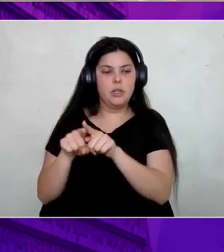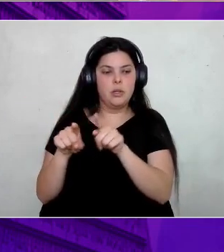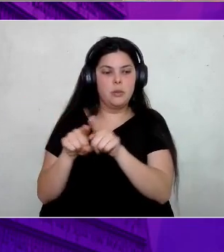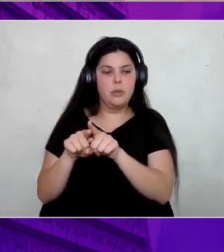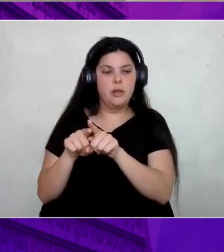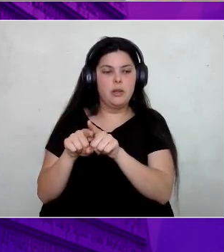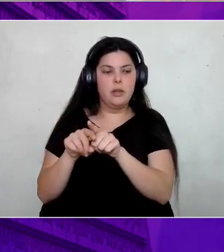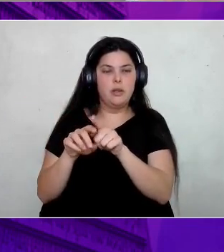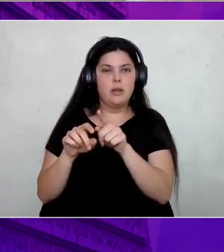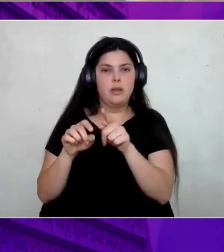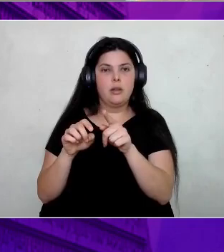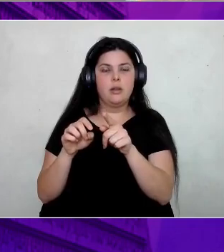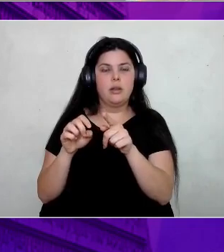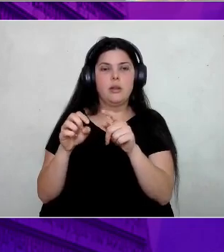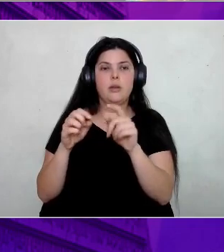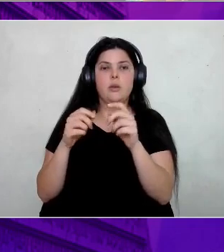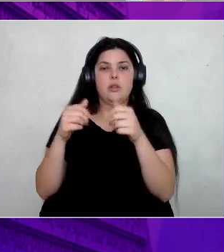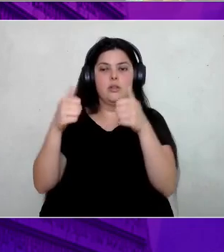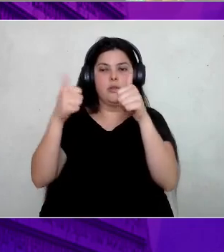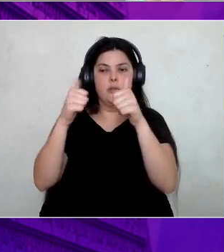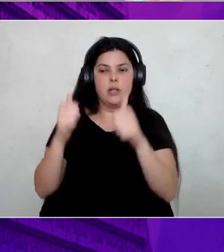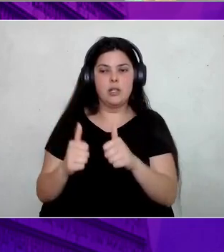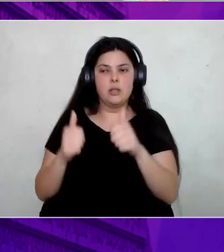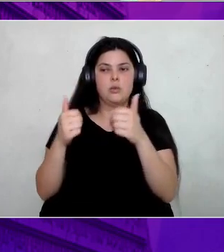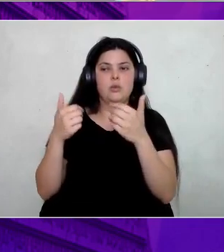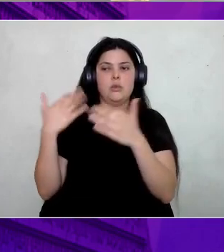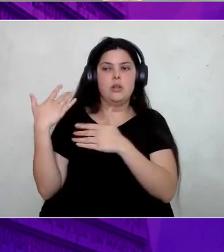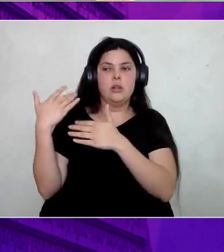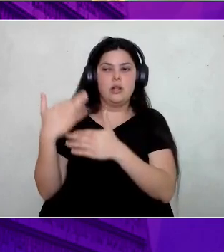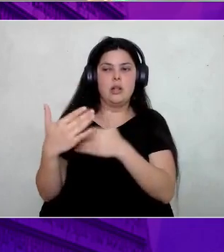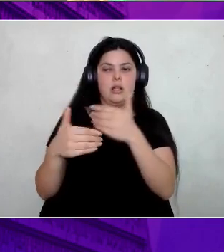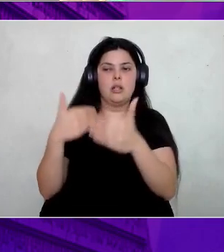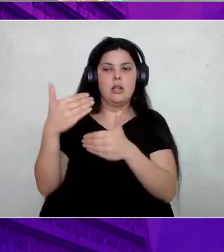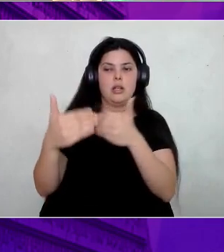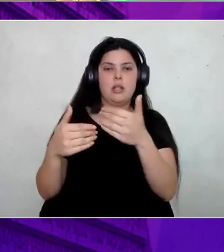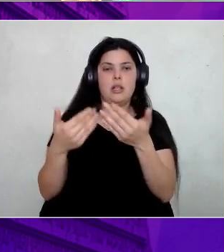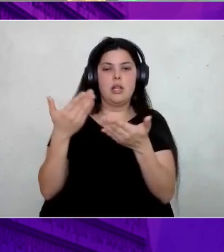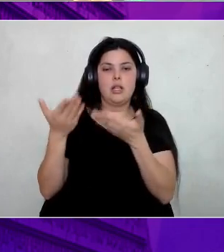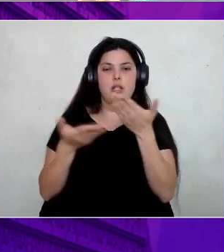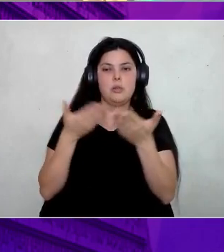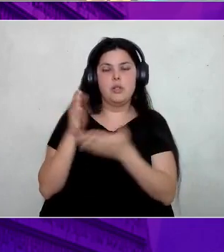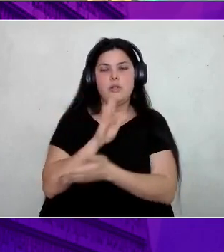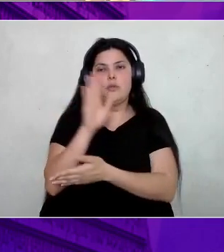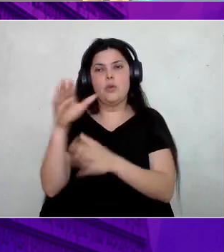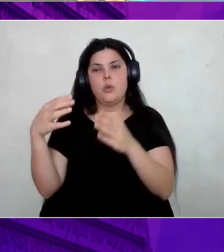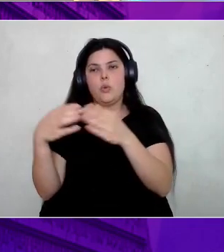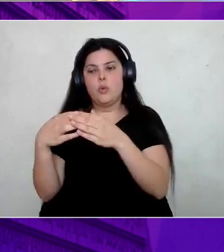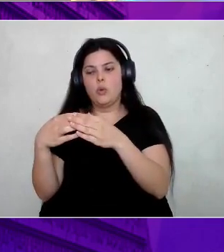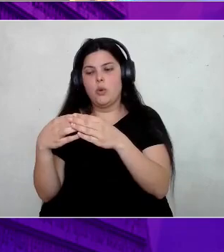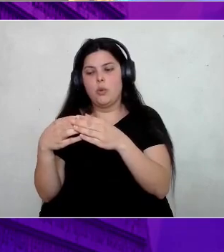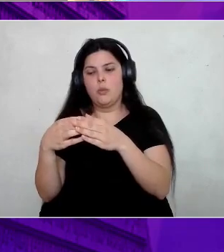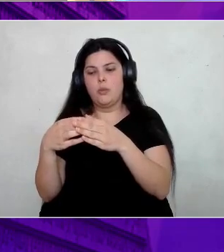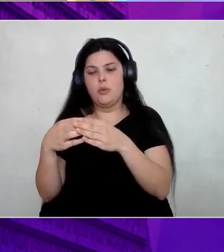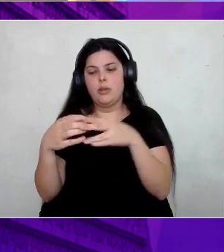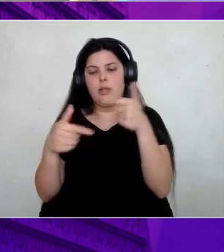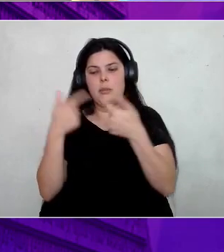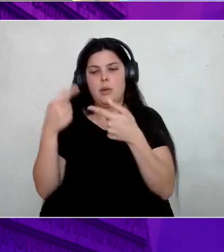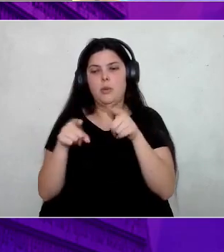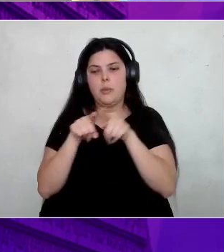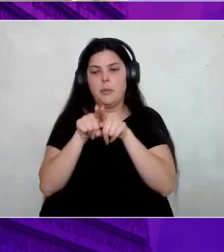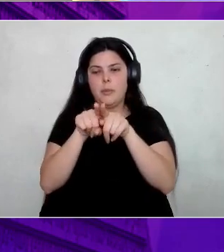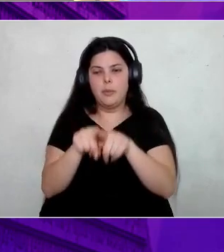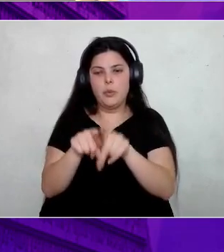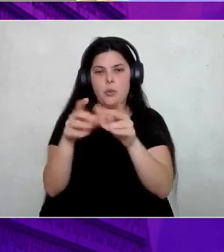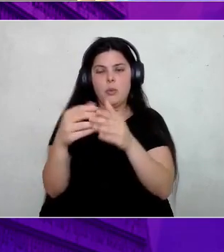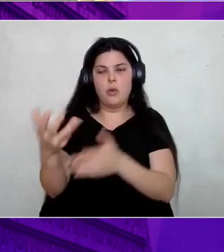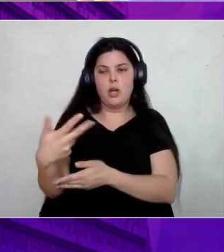dentro disso tudo, a gente fez o mapeamento da jornada de atendimento. Então, a gente foi até o time de atendimento, trabalhou em parceria com o time de agilidade